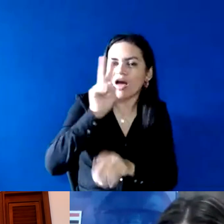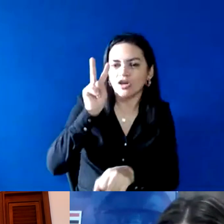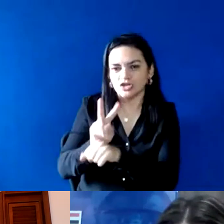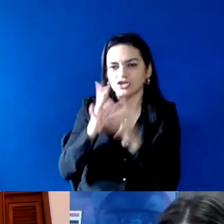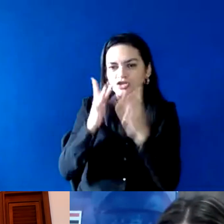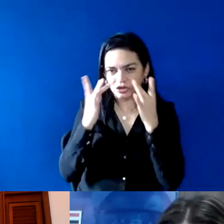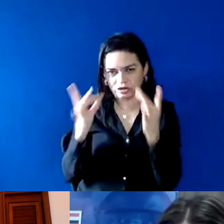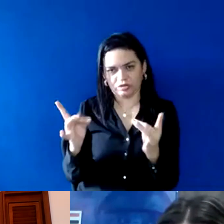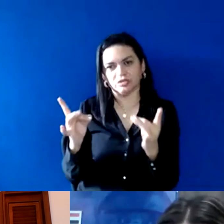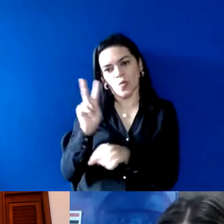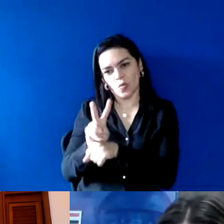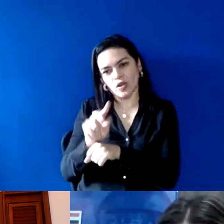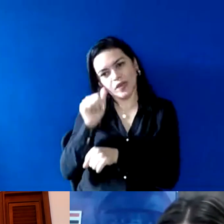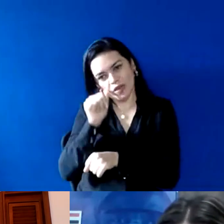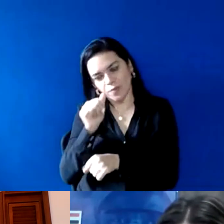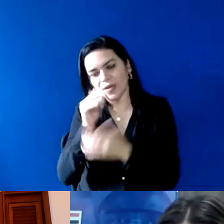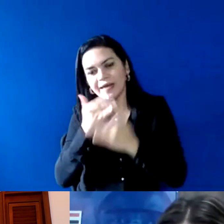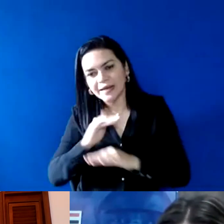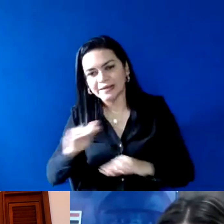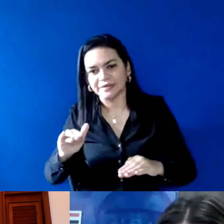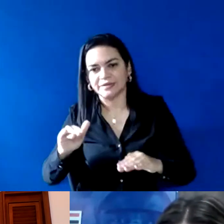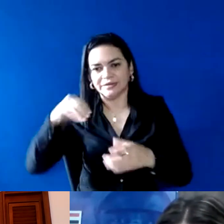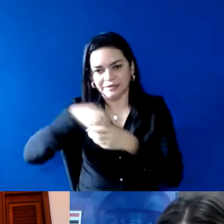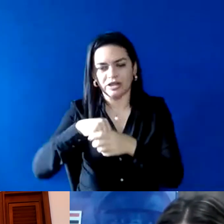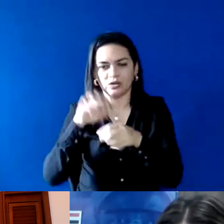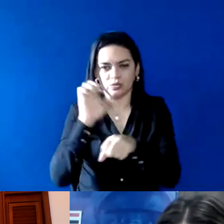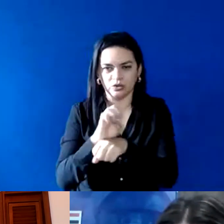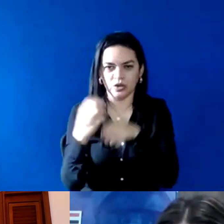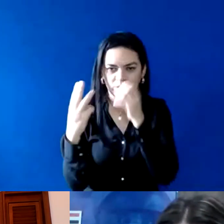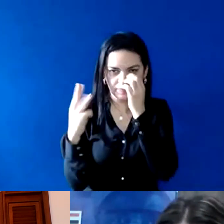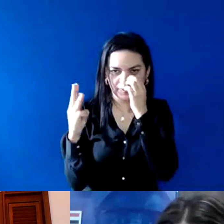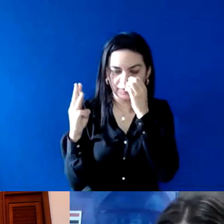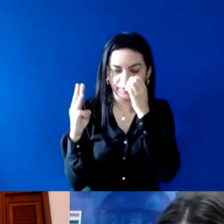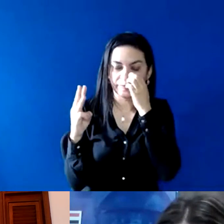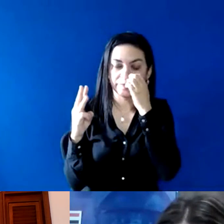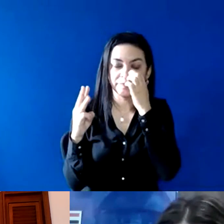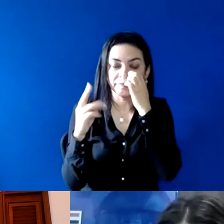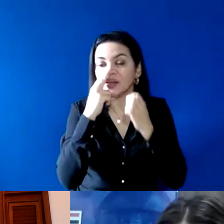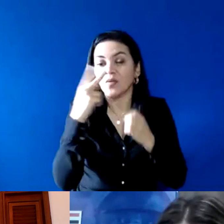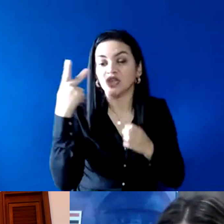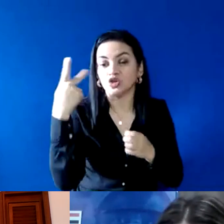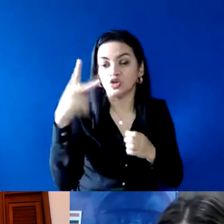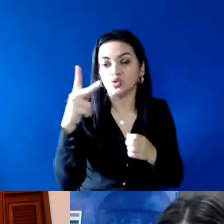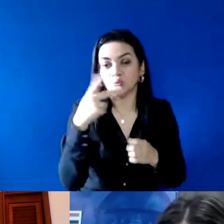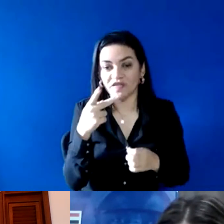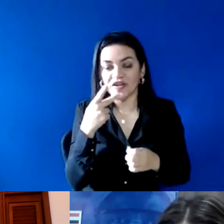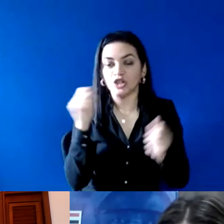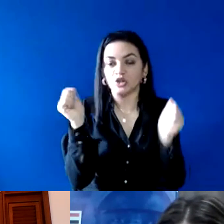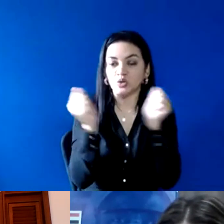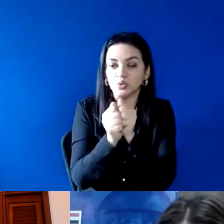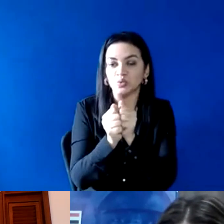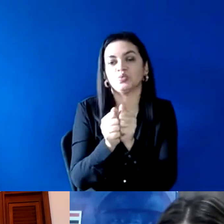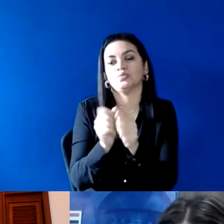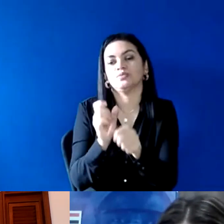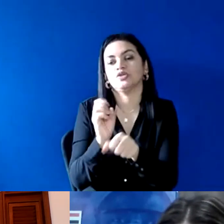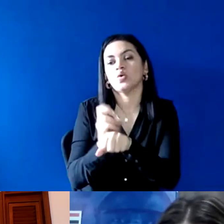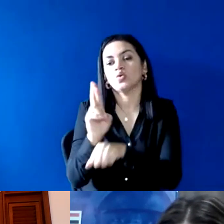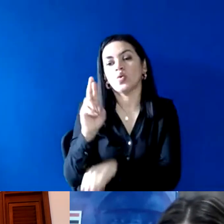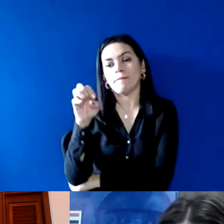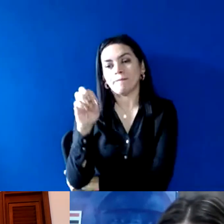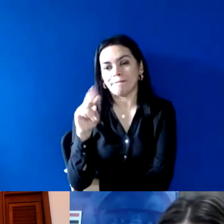ao cuidado às mulheres e às crianças no nosso estado. Eu acho que a sua fala, junto com a fala de Dr. Marcos, veio a